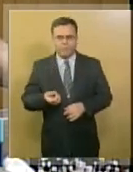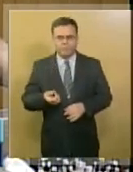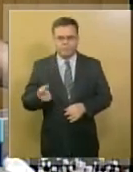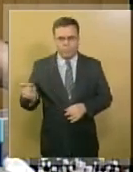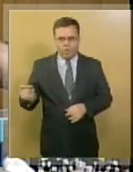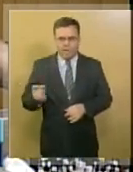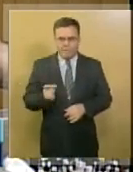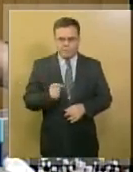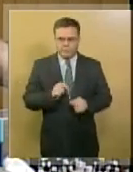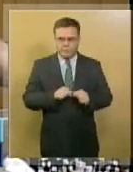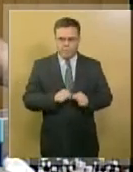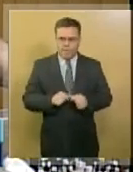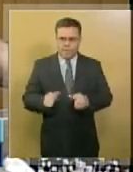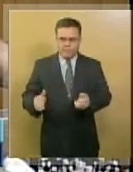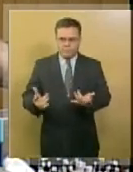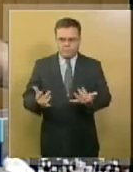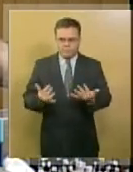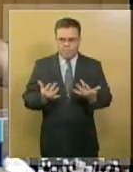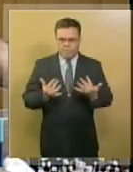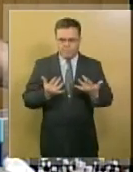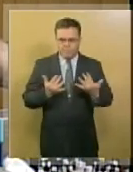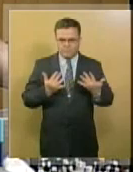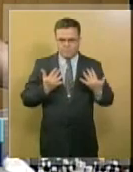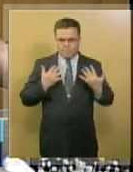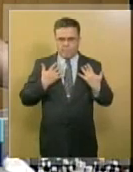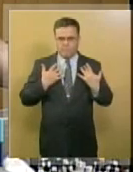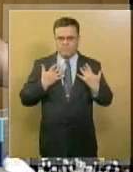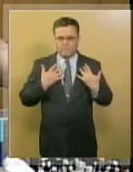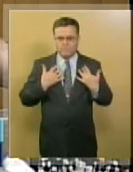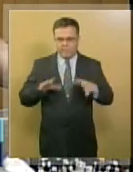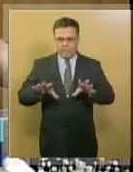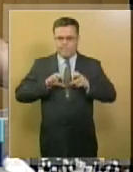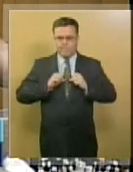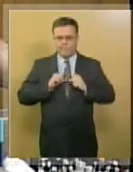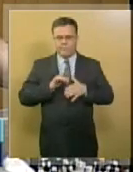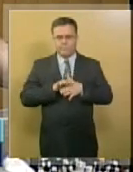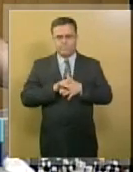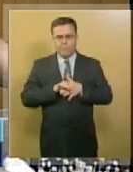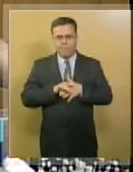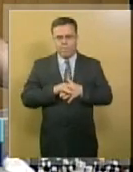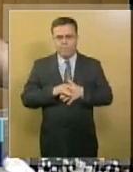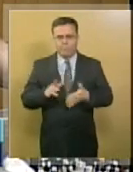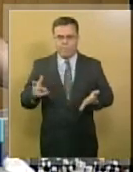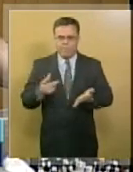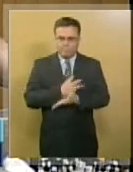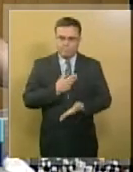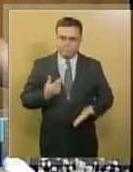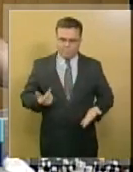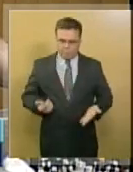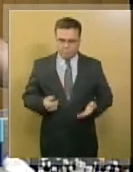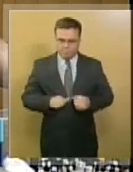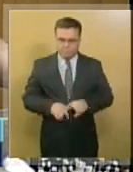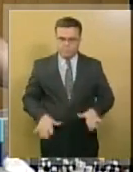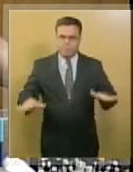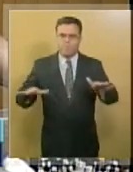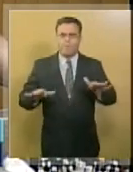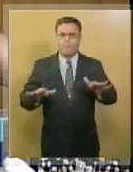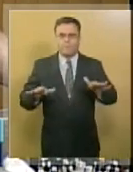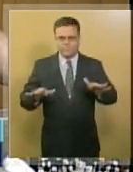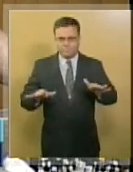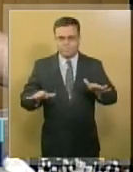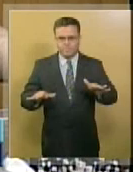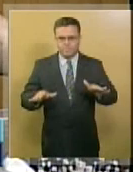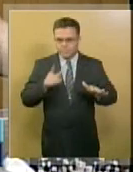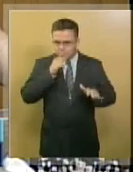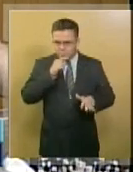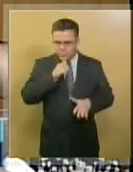formiga trazer para nós a putrefação desses corpos e seus líquidos irem para os lençóis freáticos e